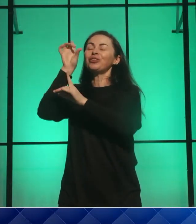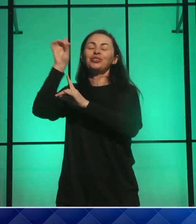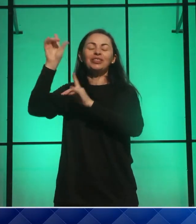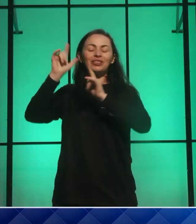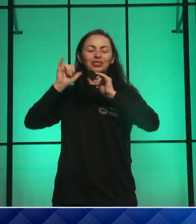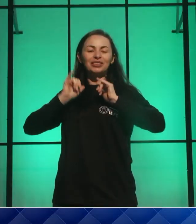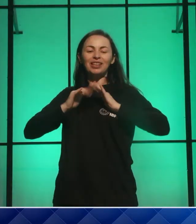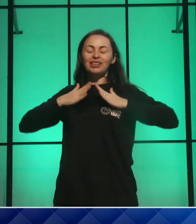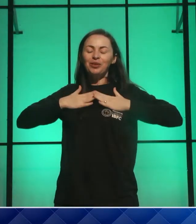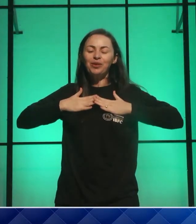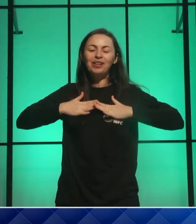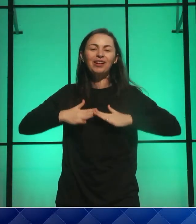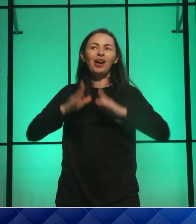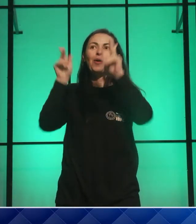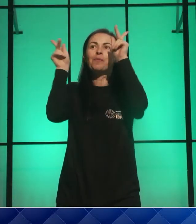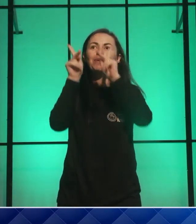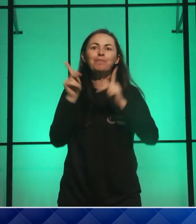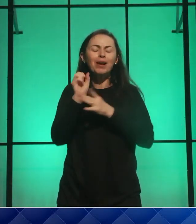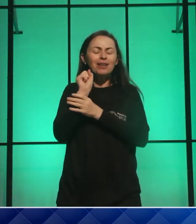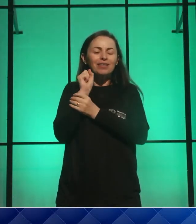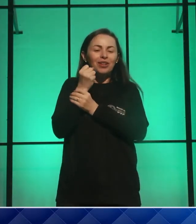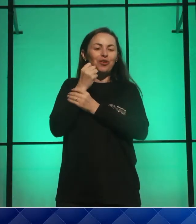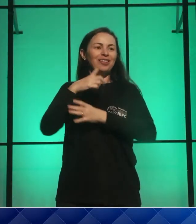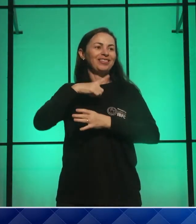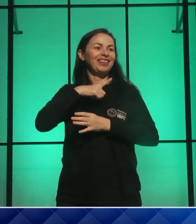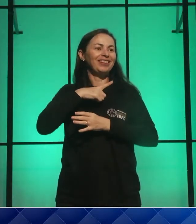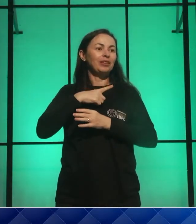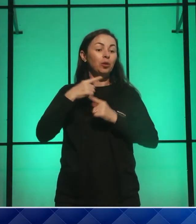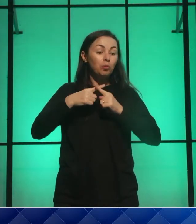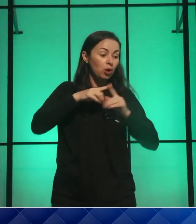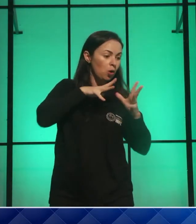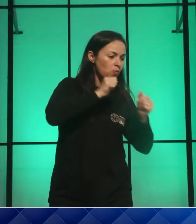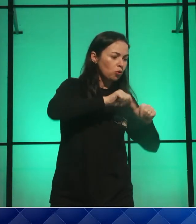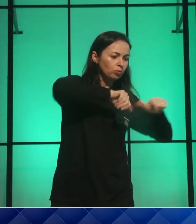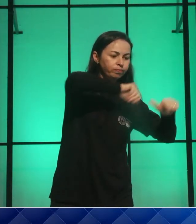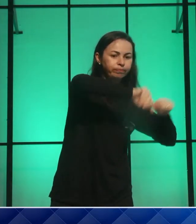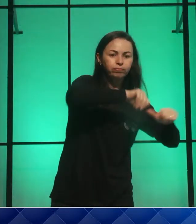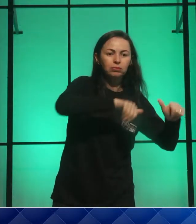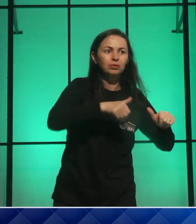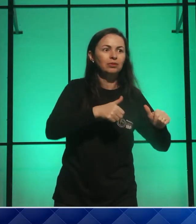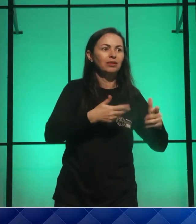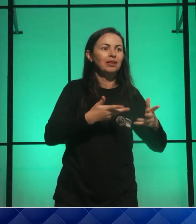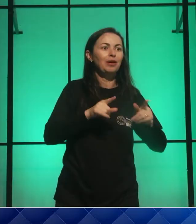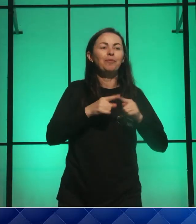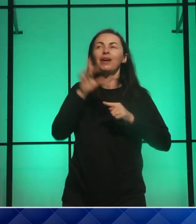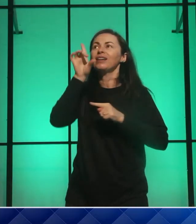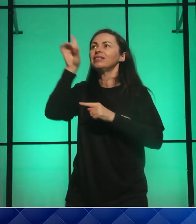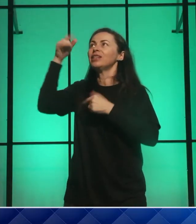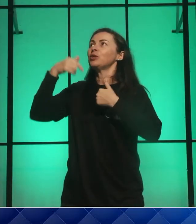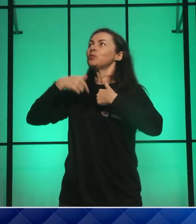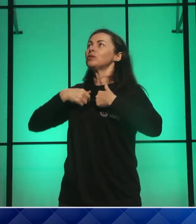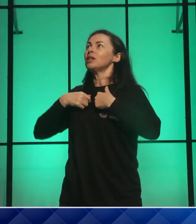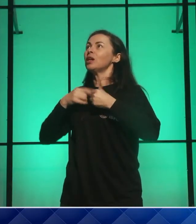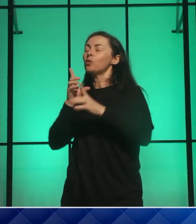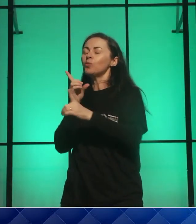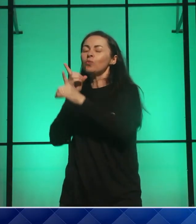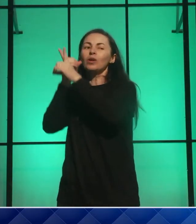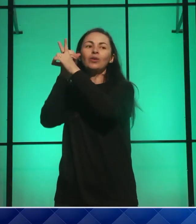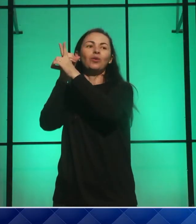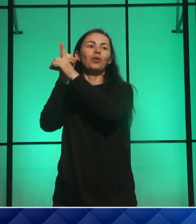tranquilidade, paz, em meio ao mundo que está mudando. Por isso, eu e